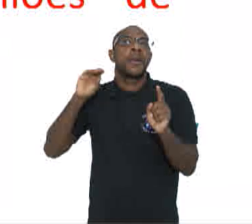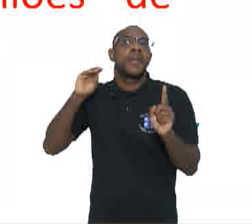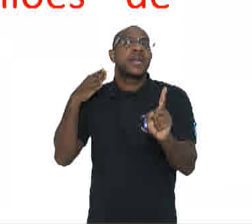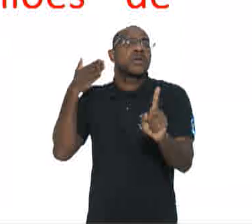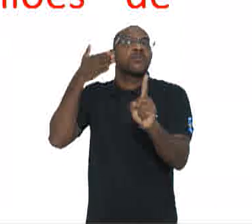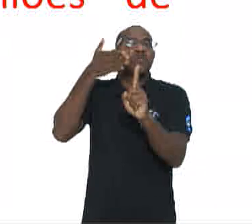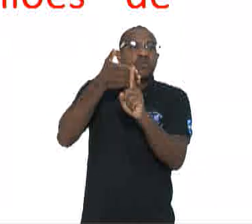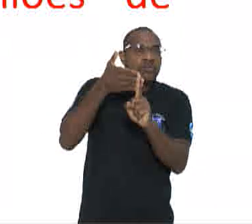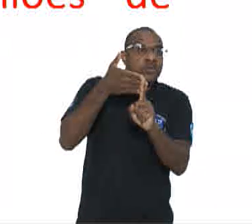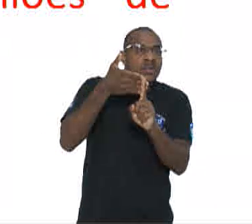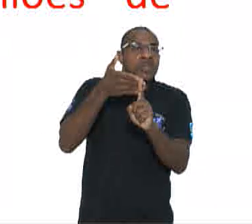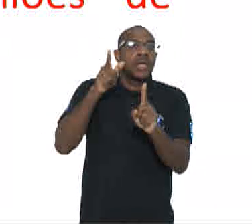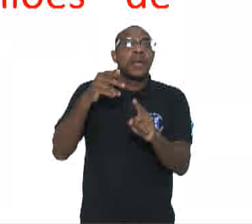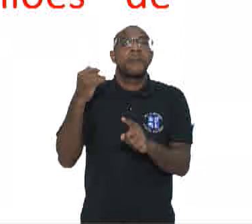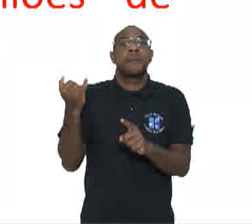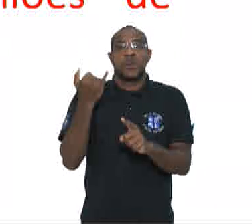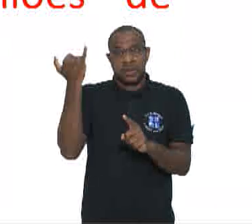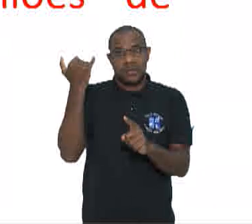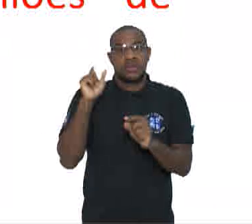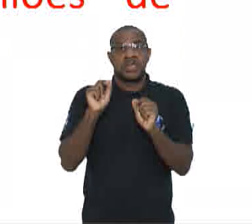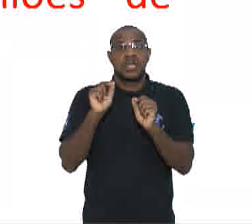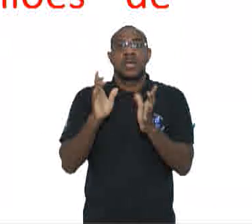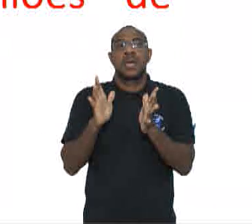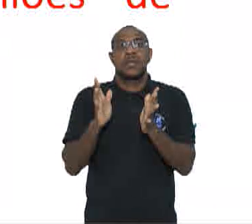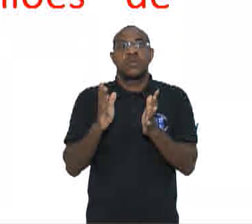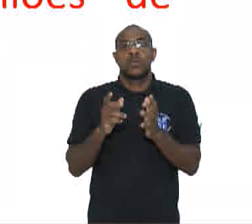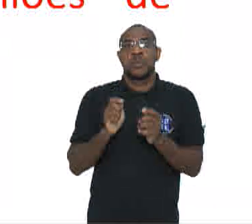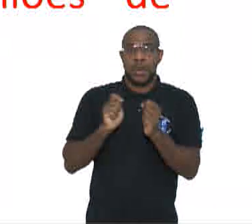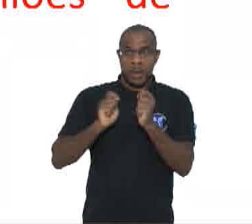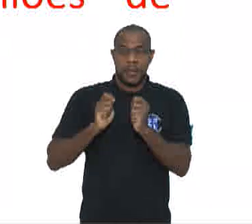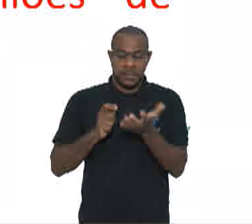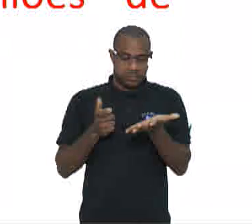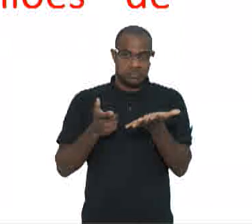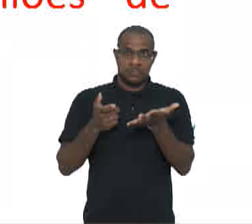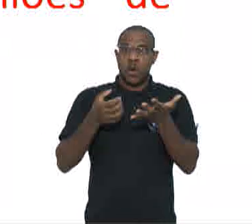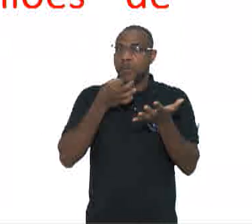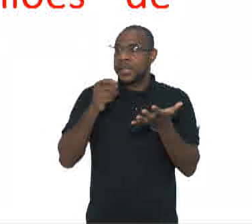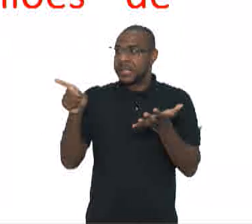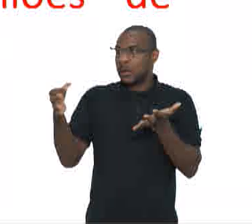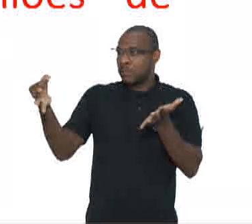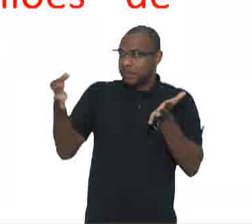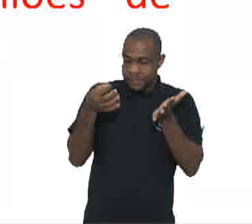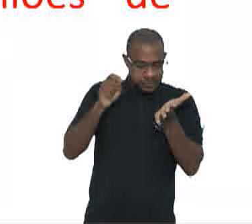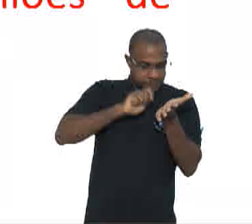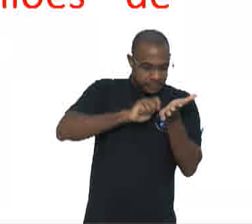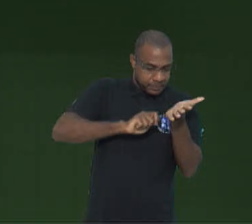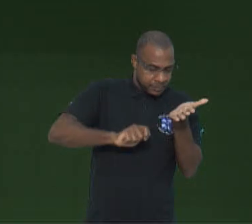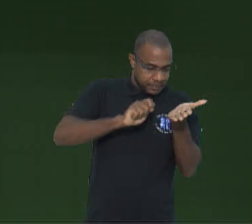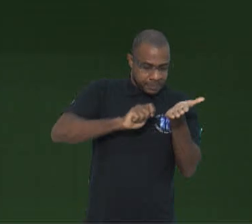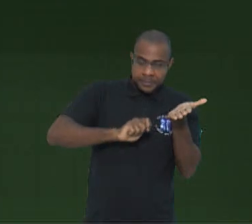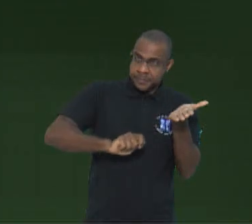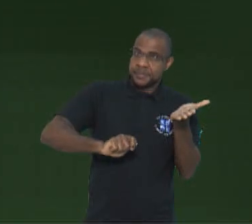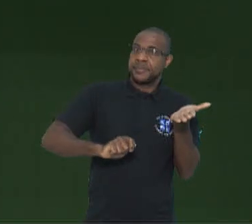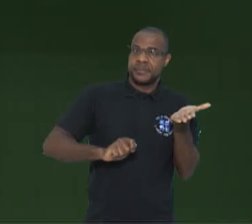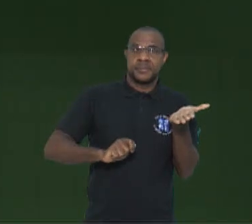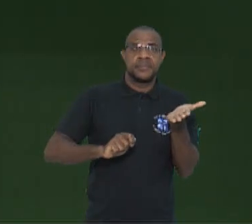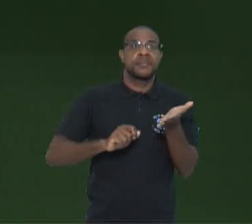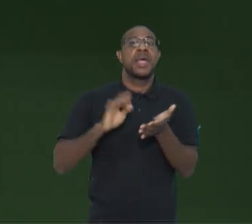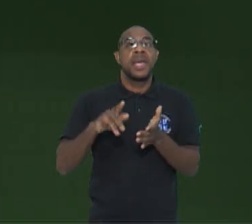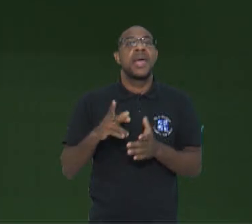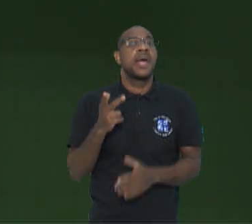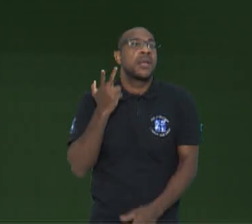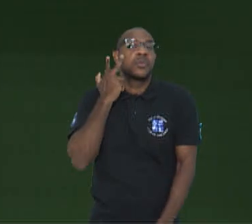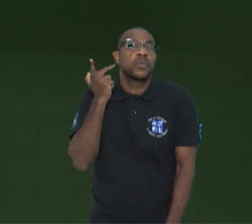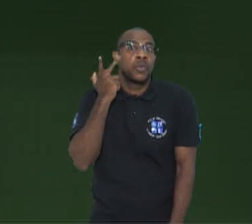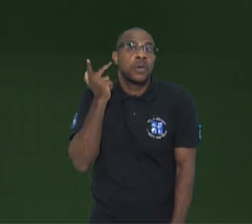quando o repórter traz opiniões de especialistas sobre o assunto tratado ou até depoimento de pessoas. Então, é muito